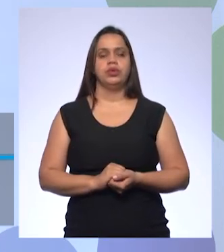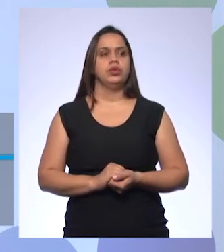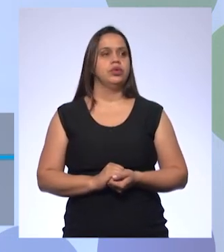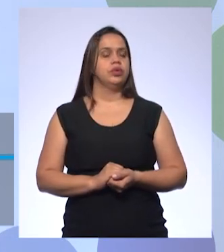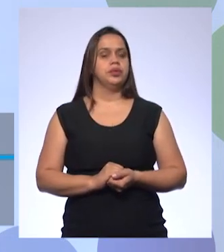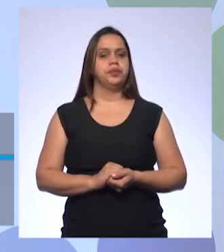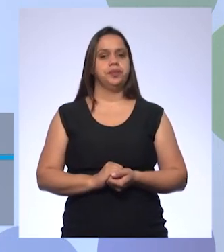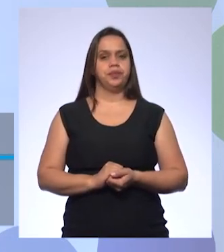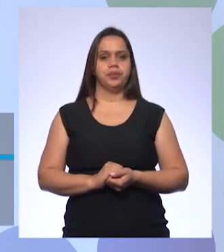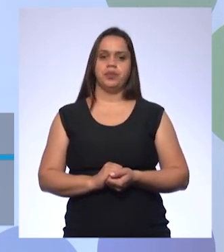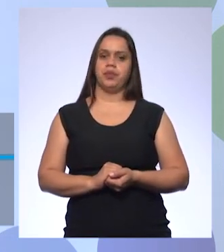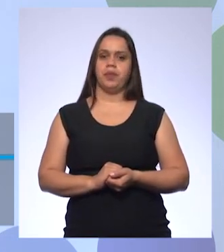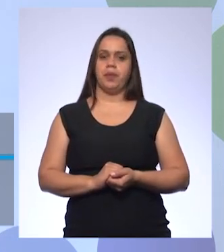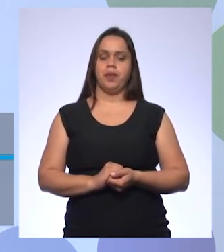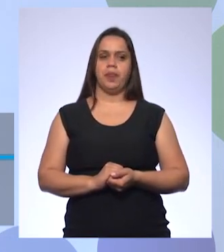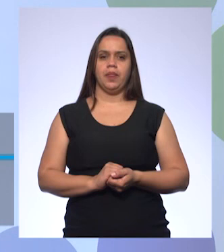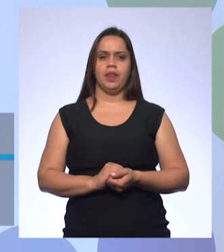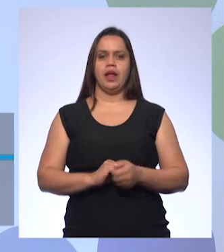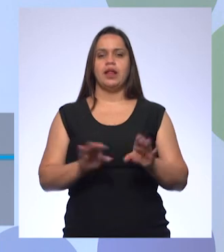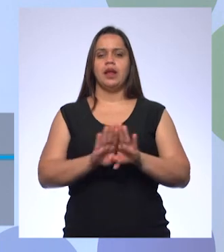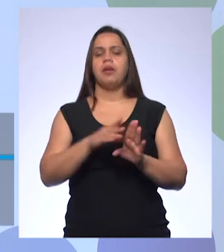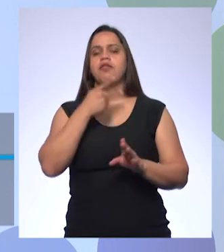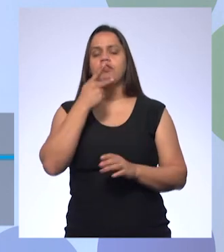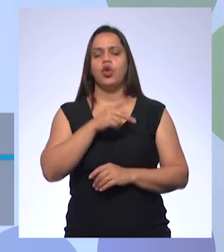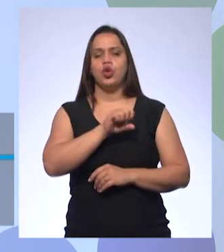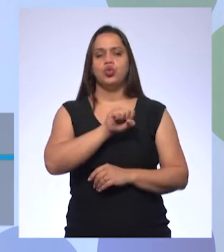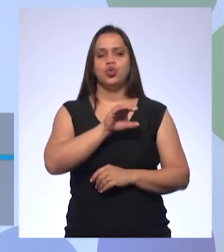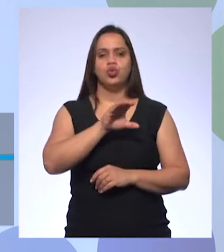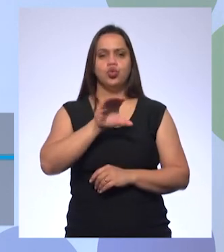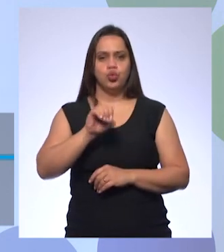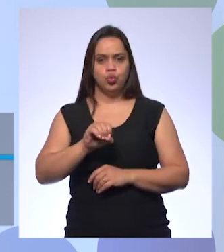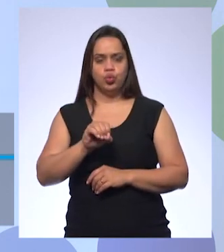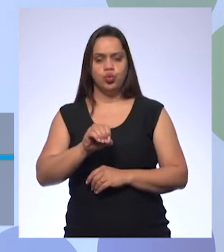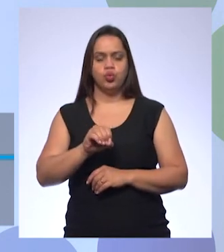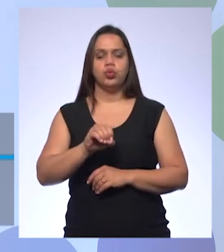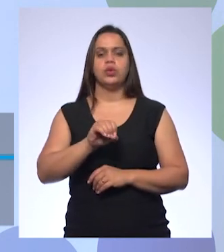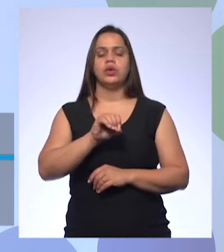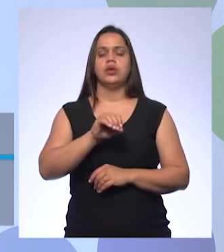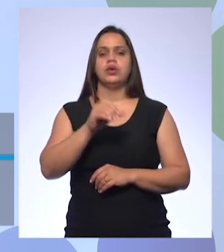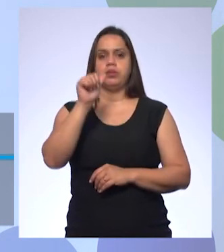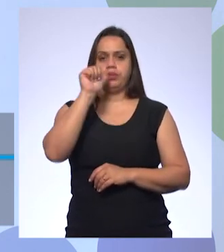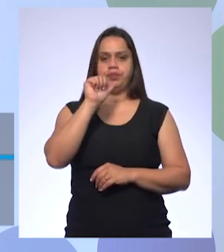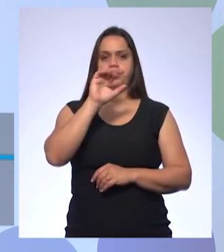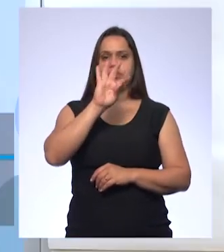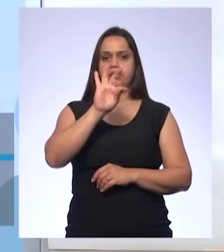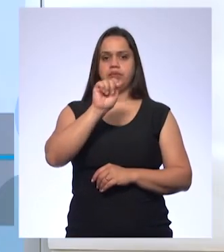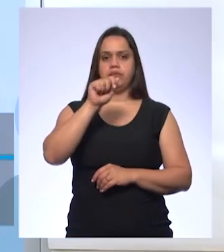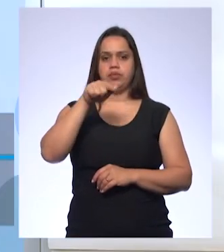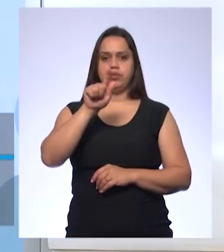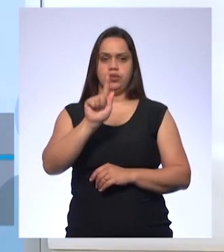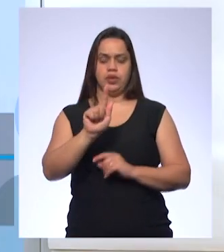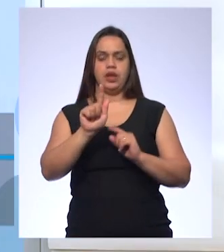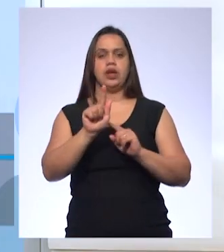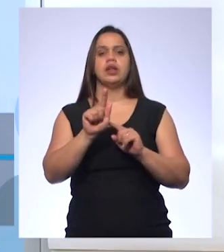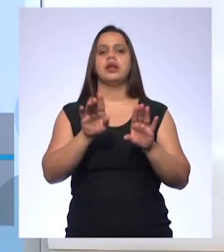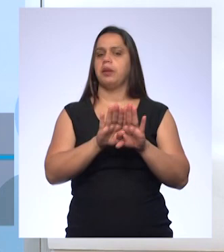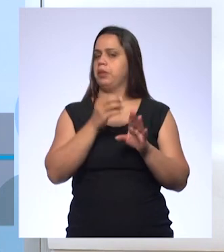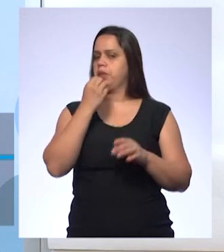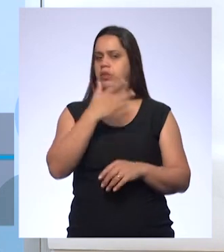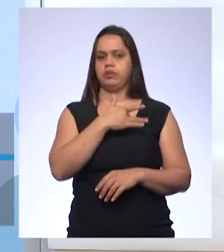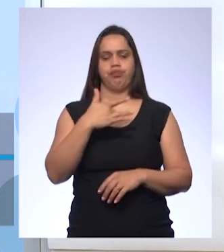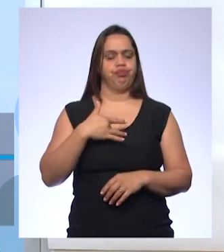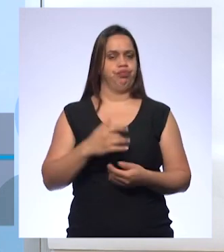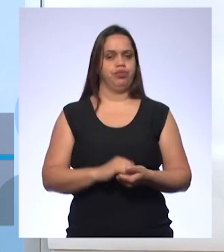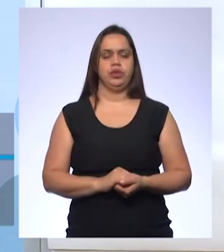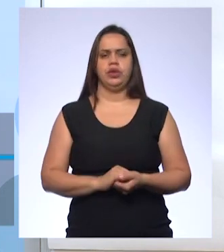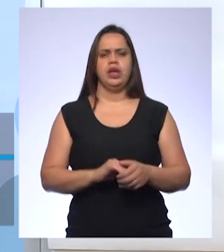Pessoal, Tem assim, suco desculpa. tangue que faz mal também, colocaram aqui, professor. Então, o meu chat deu um pulo aqui, que eu tinha